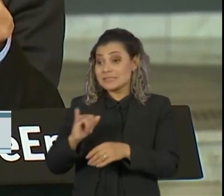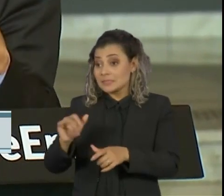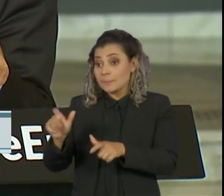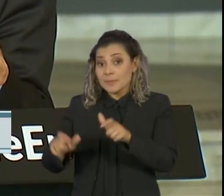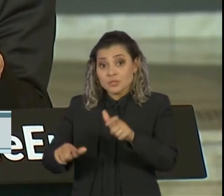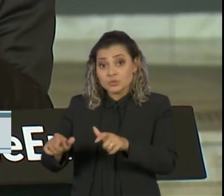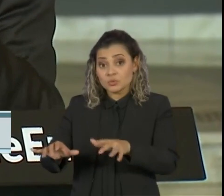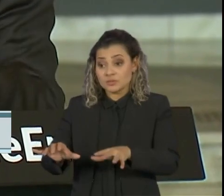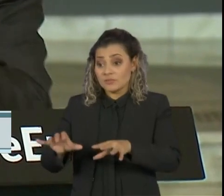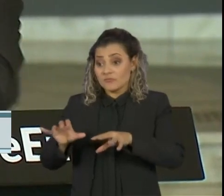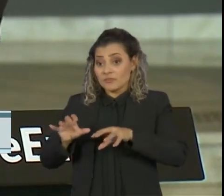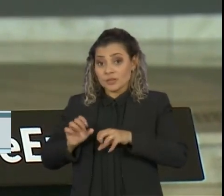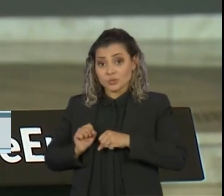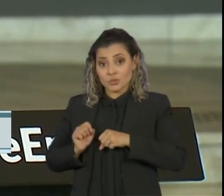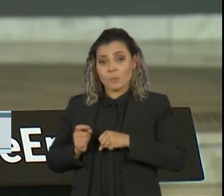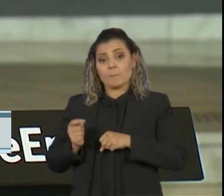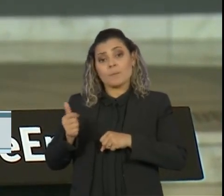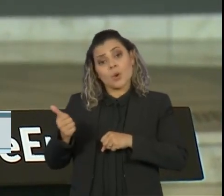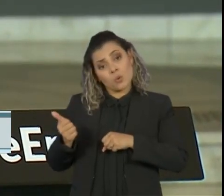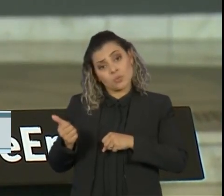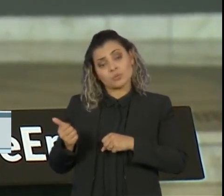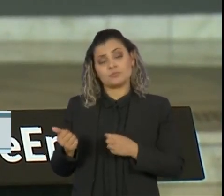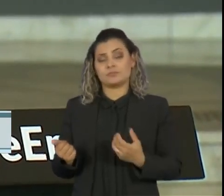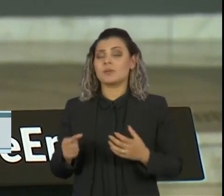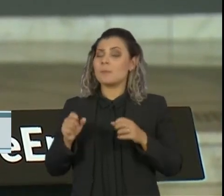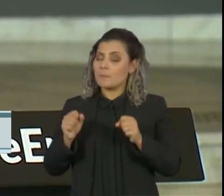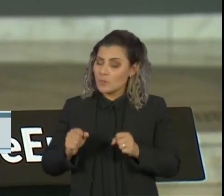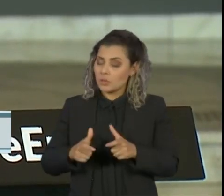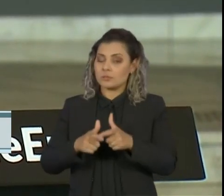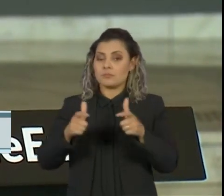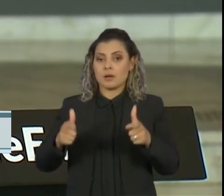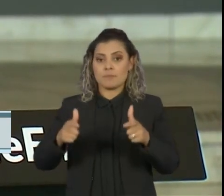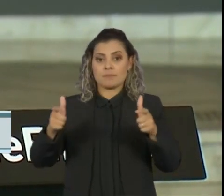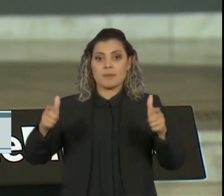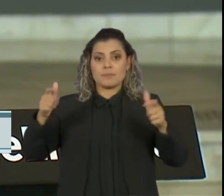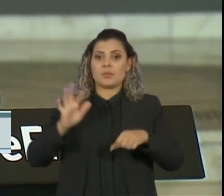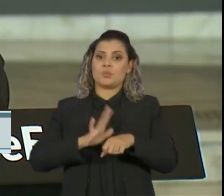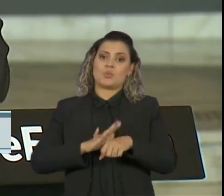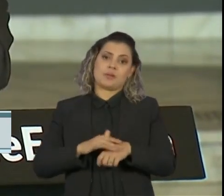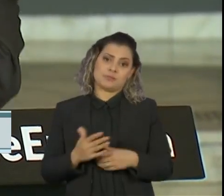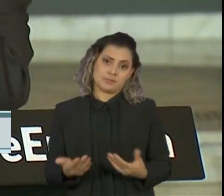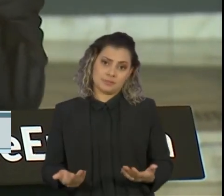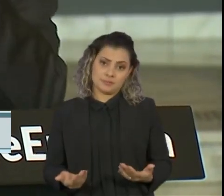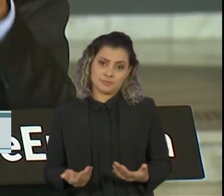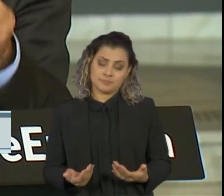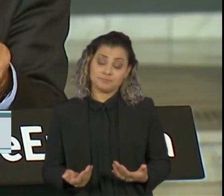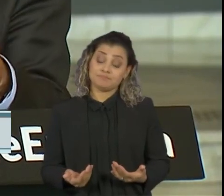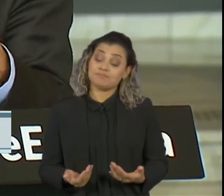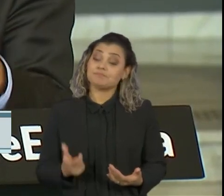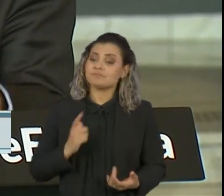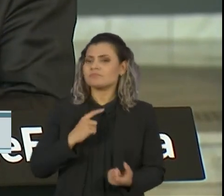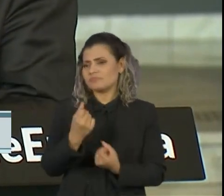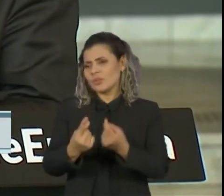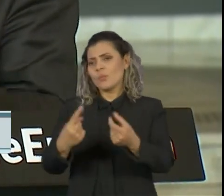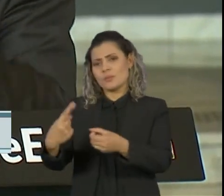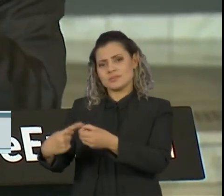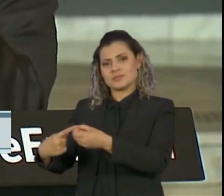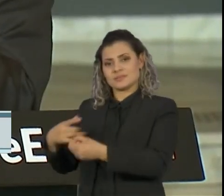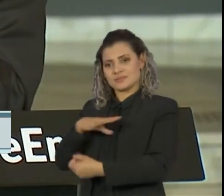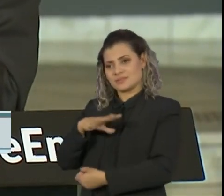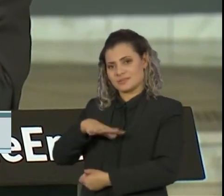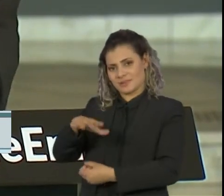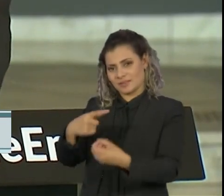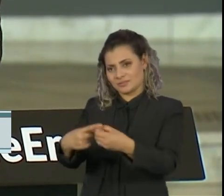pessoas infectadas, maior é o potencial de crescimento da epidemia, né? Então, existem muitas cidades do interior, por exemplo,